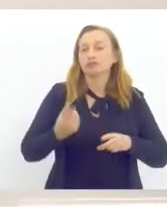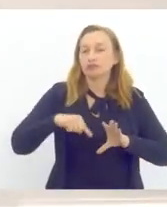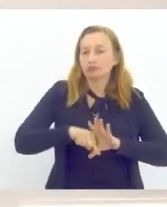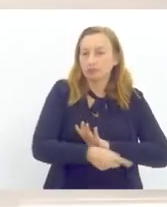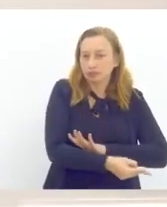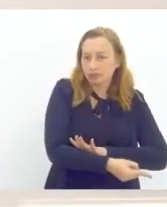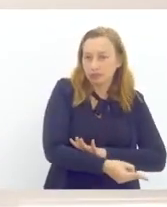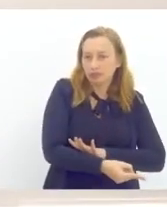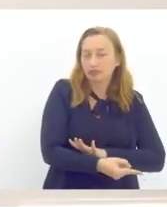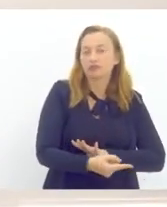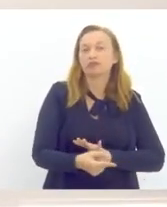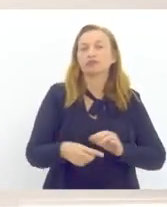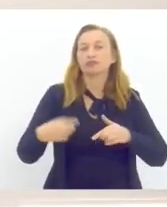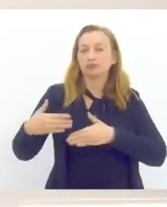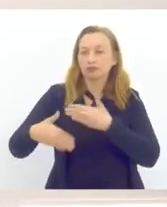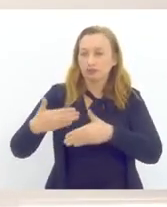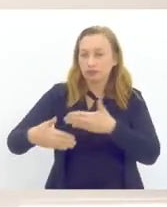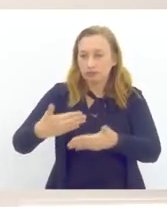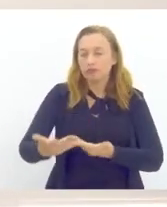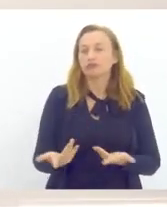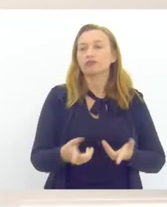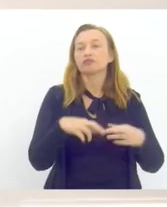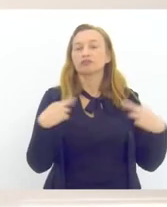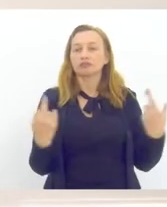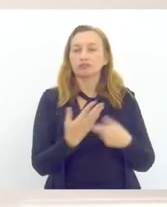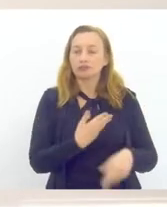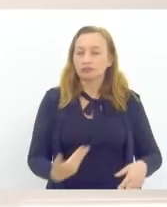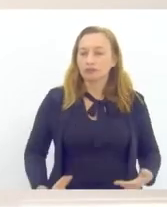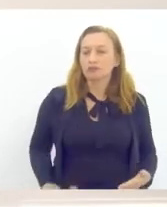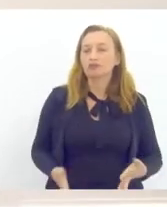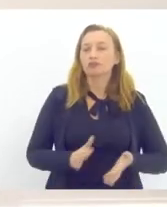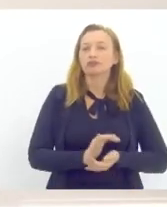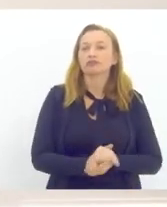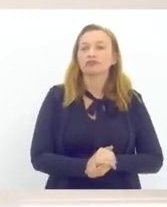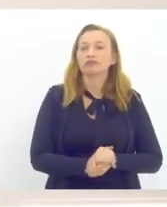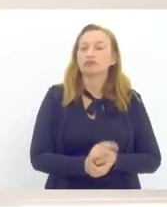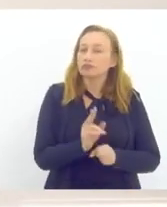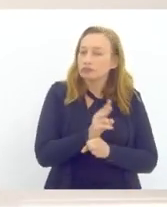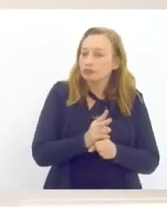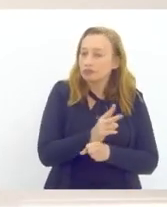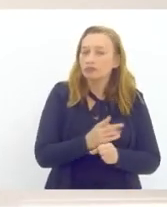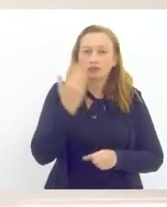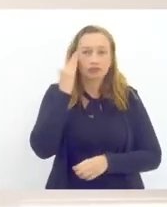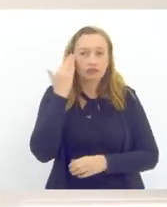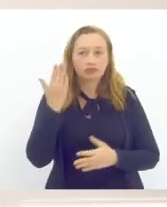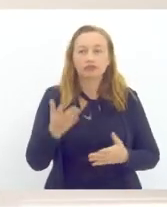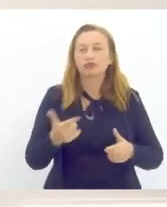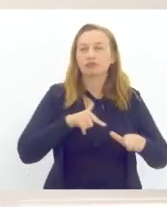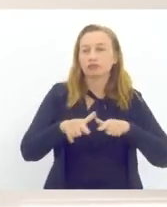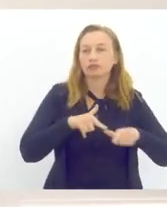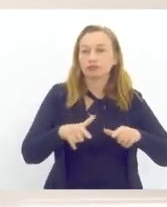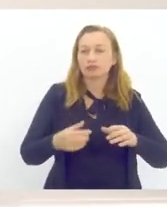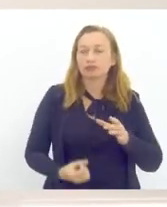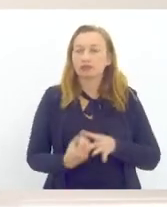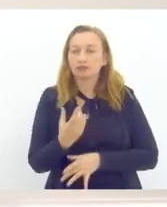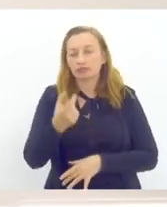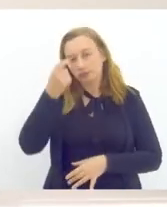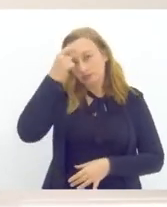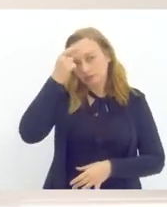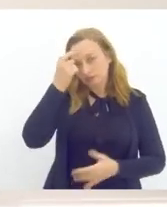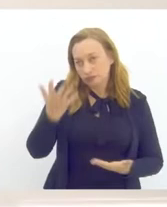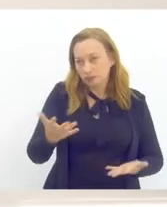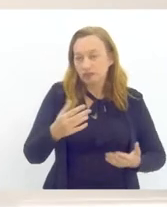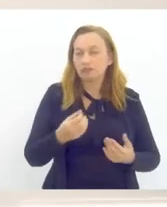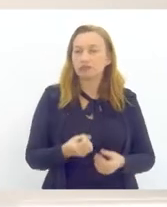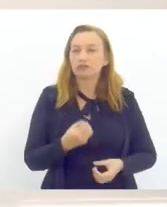aprofundar ao longo da nossa audiência pública. Então, buscando aí essa compreensão, estamos trabalhando para construir consensos, até porque